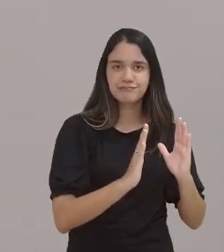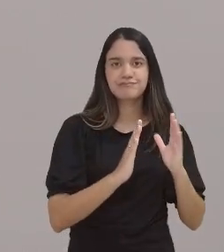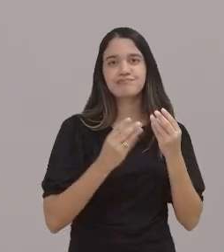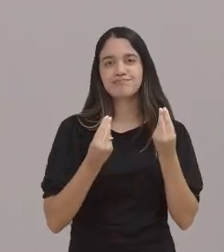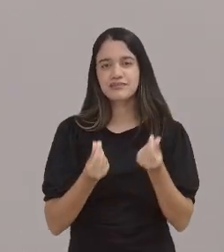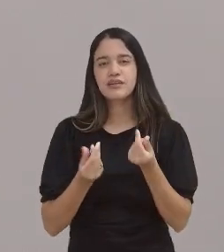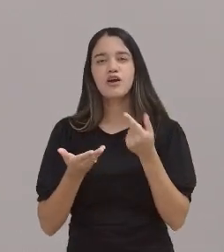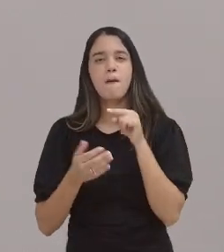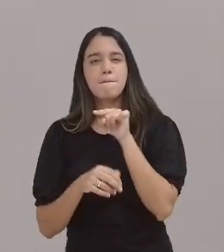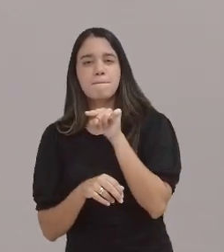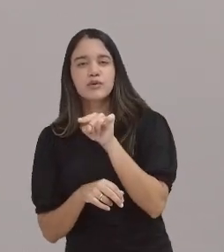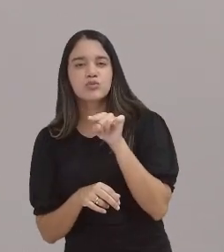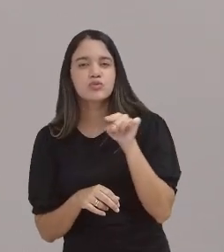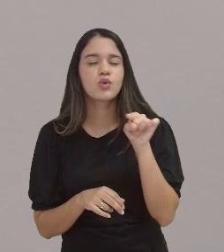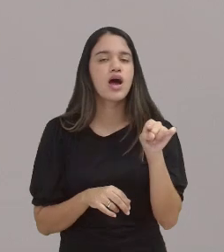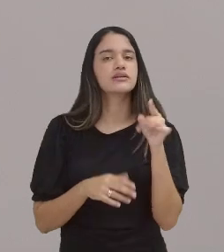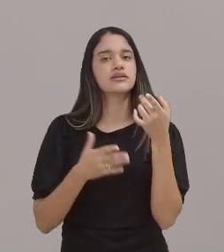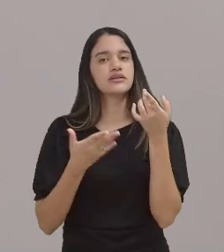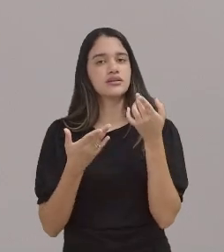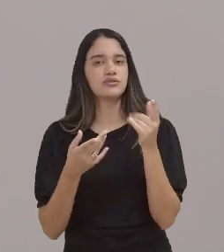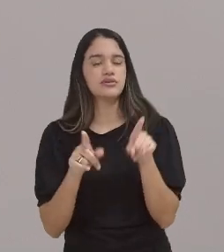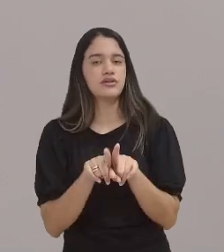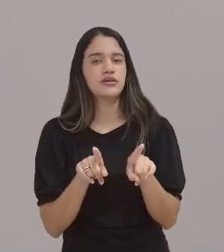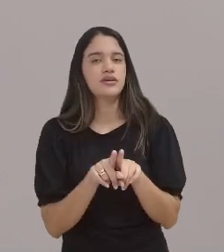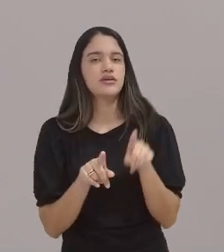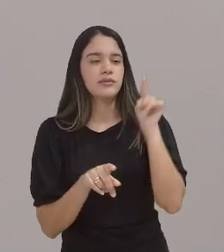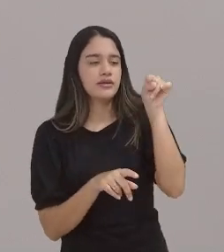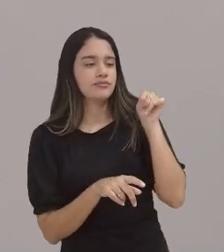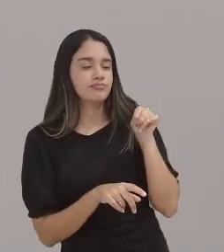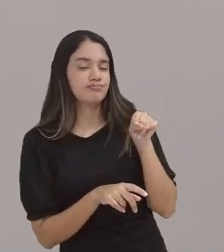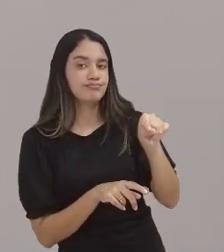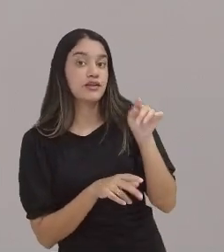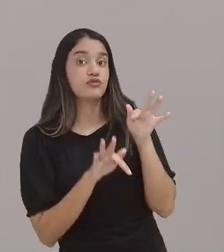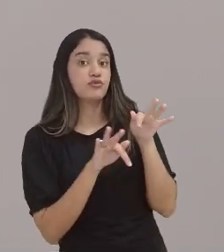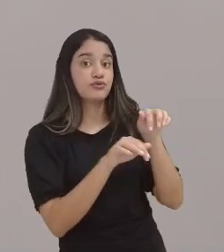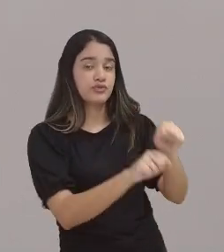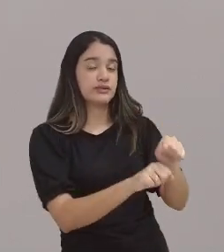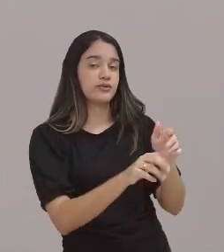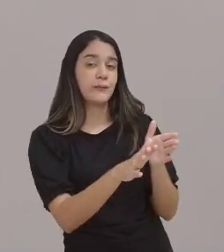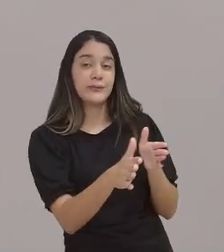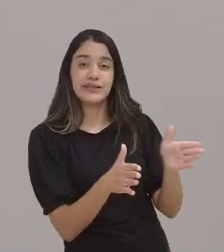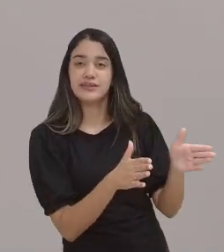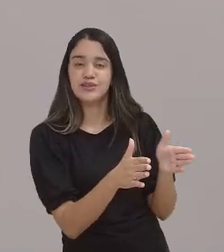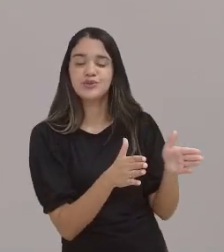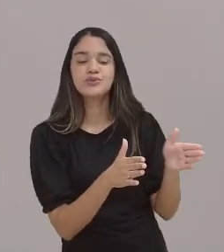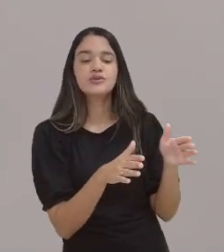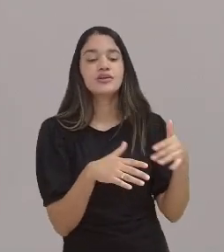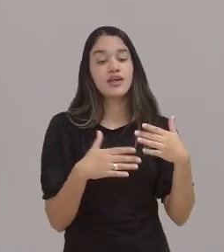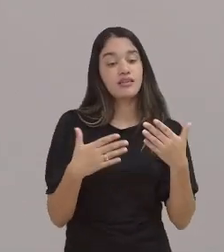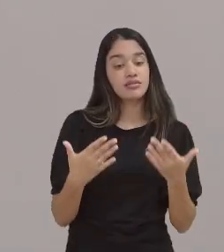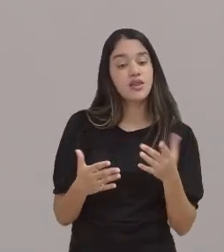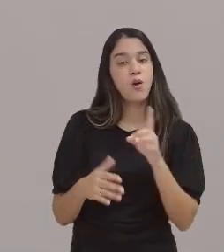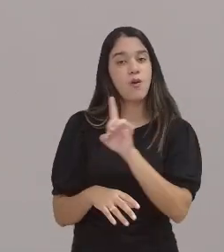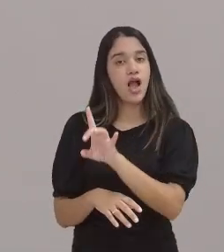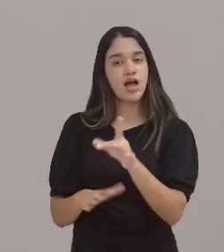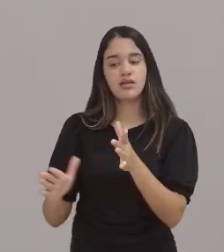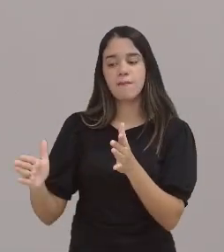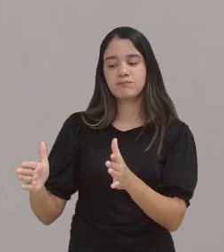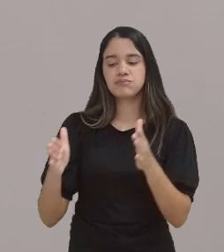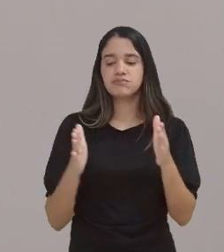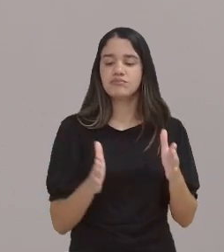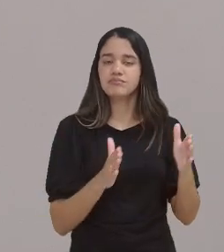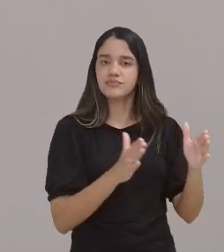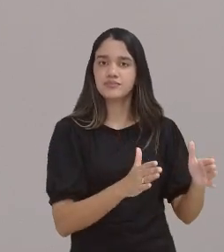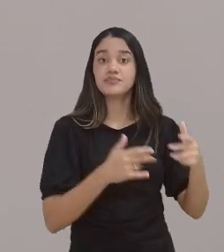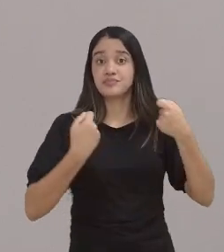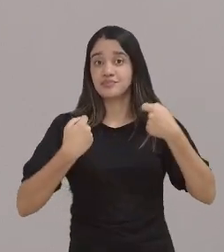Aquela pontuação, o ponto final, a exclamação, marca o fim daquele período. Então, cada período com outro